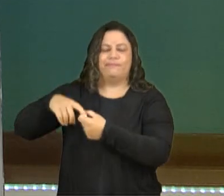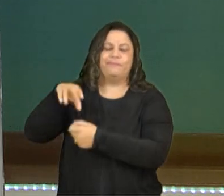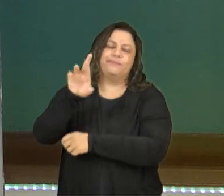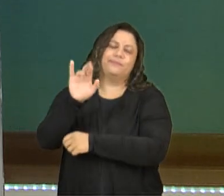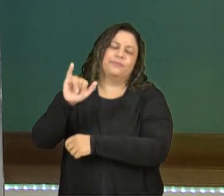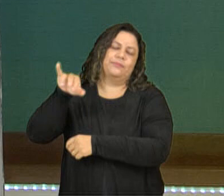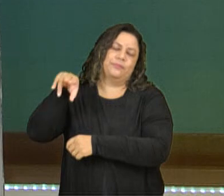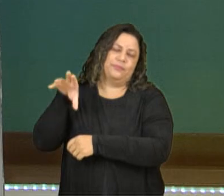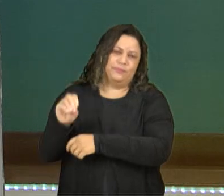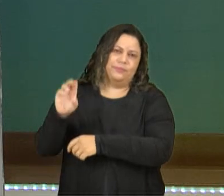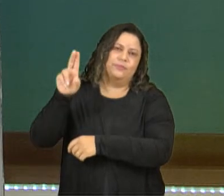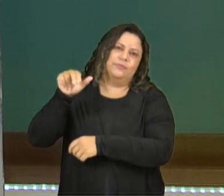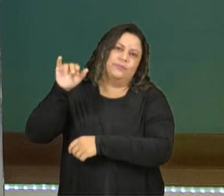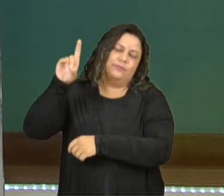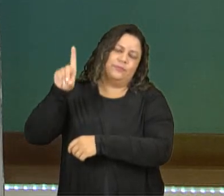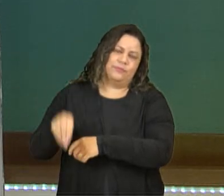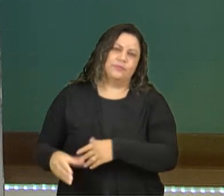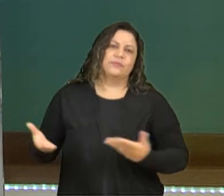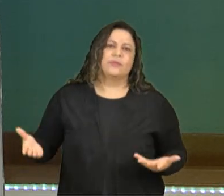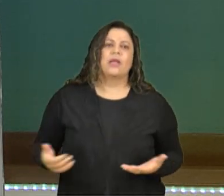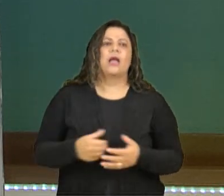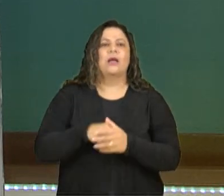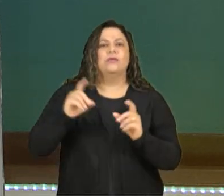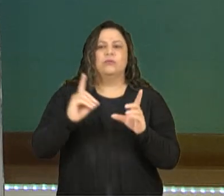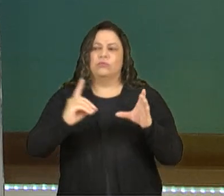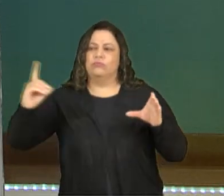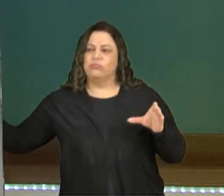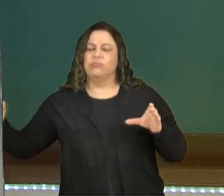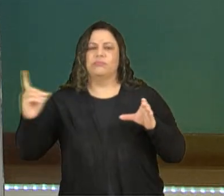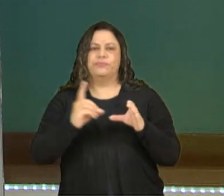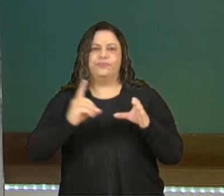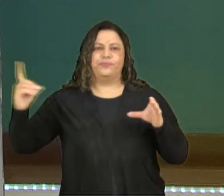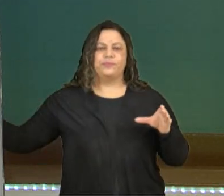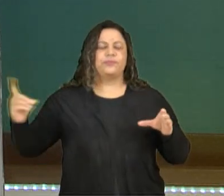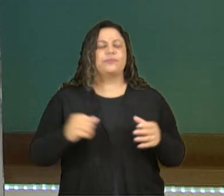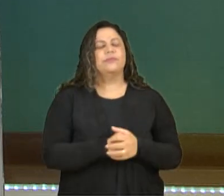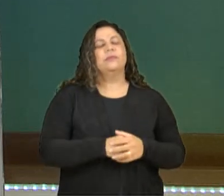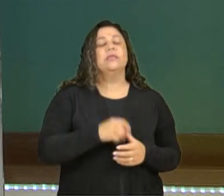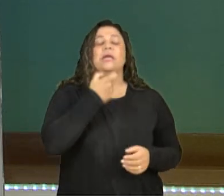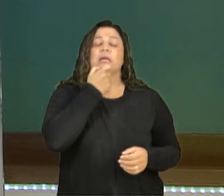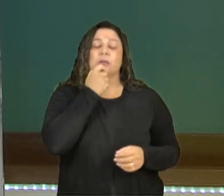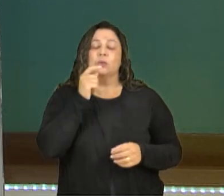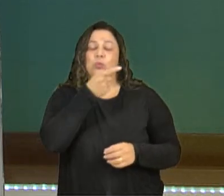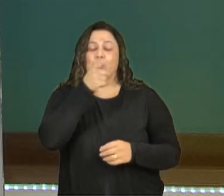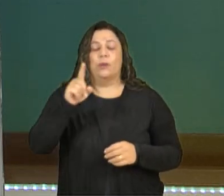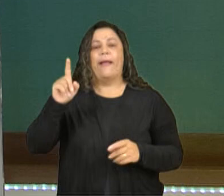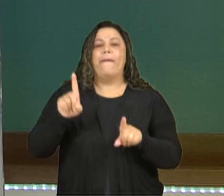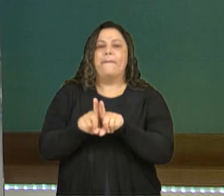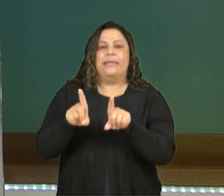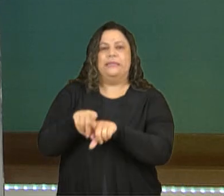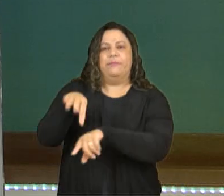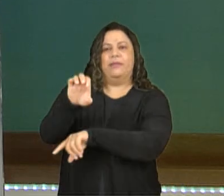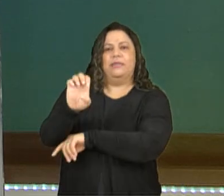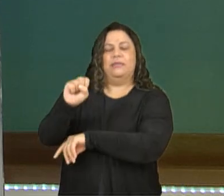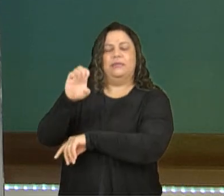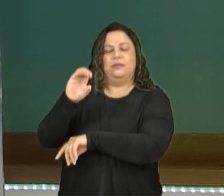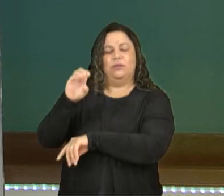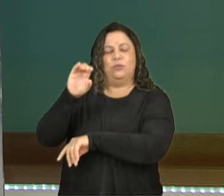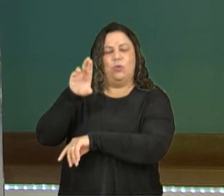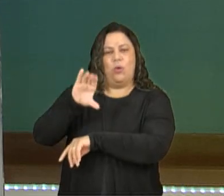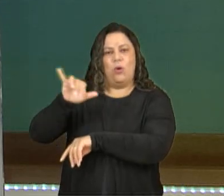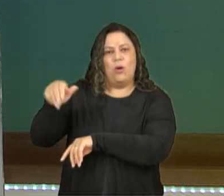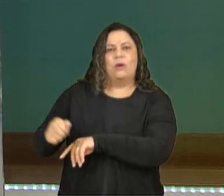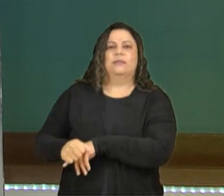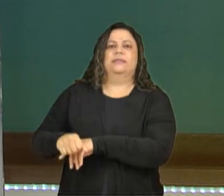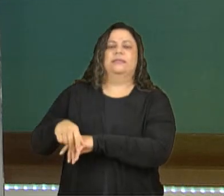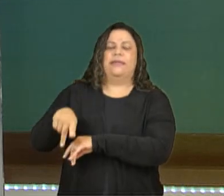Unido, entendam que amplia não só a questão inglesa, mas também a questão da Escócia, País de Gales e Irlanda do